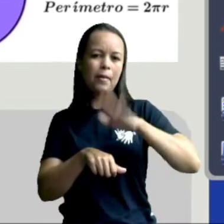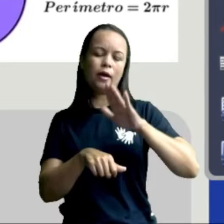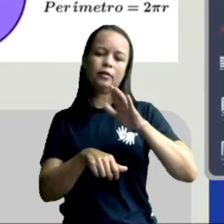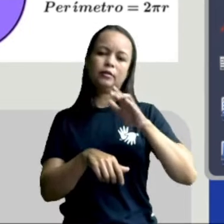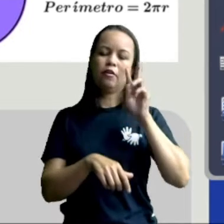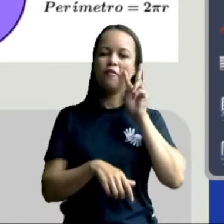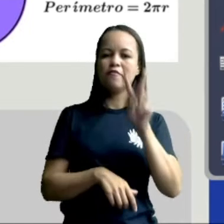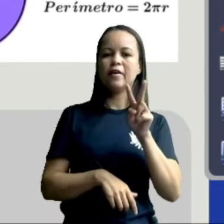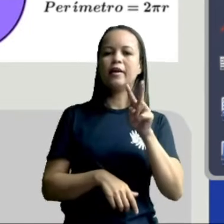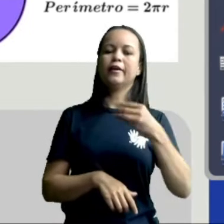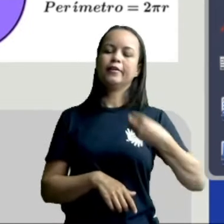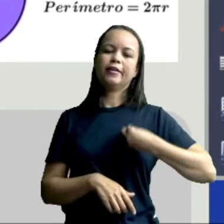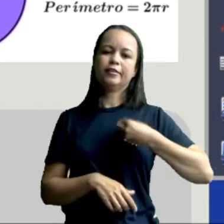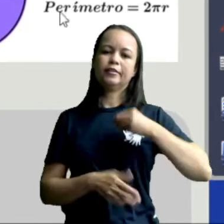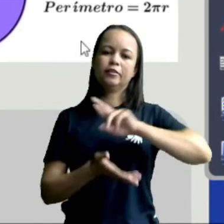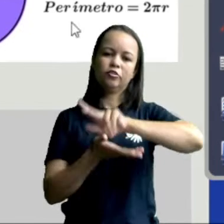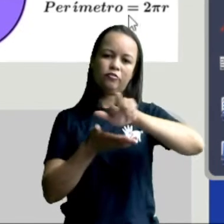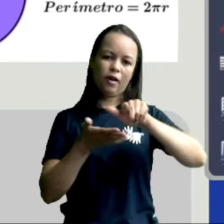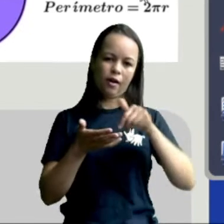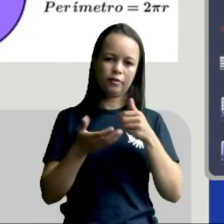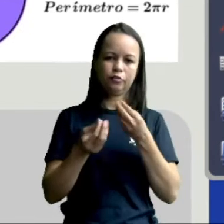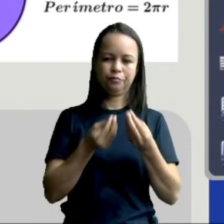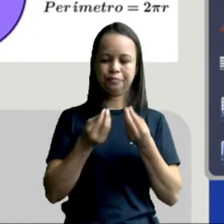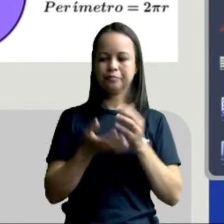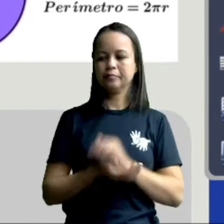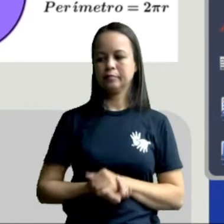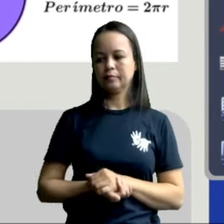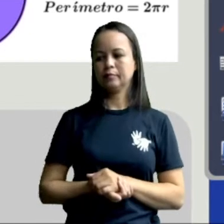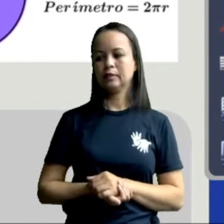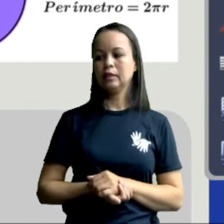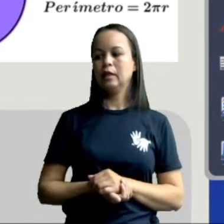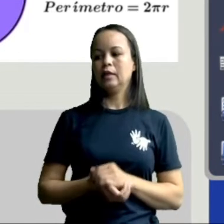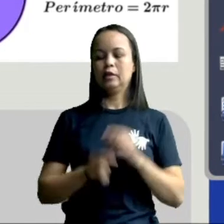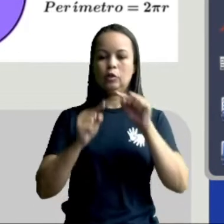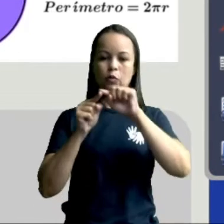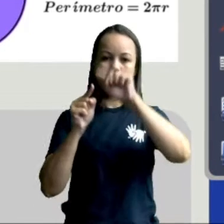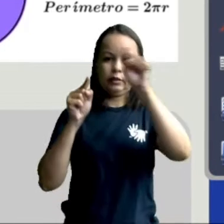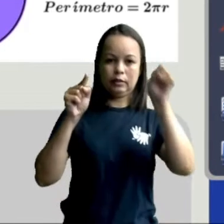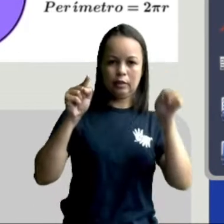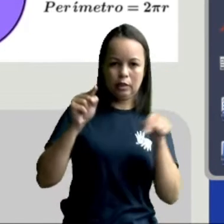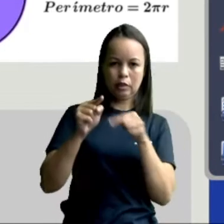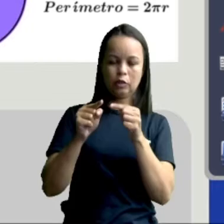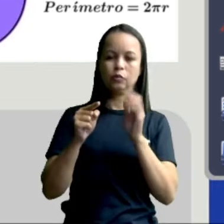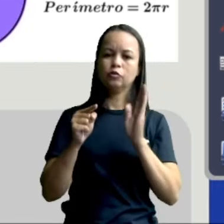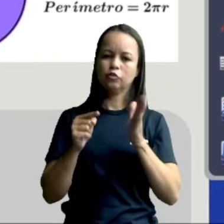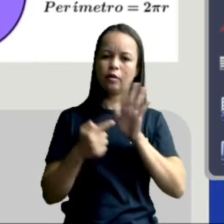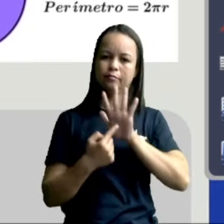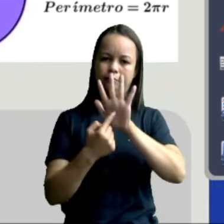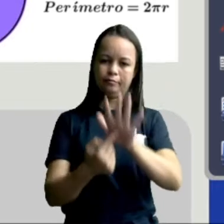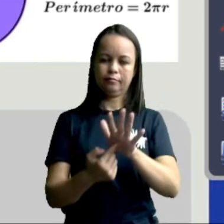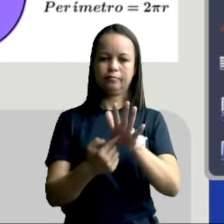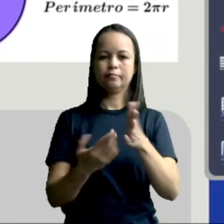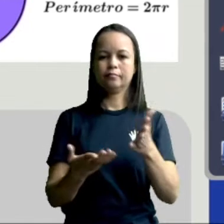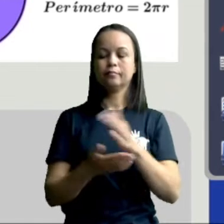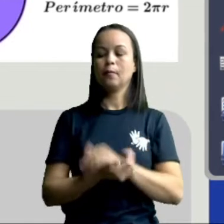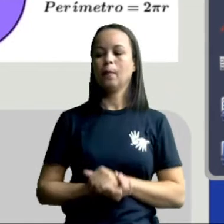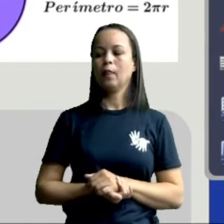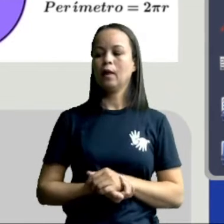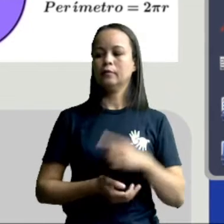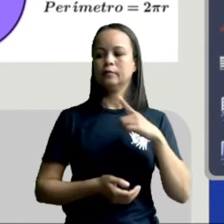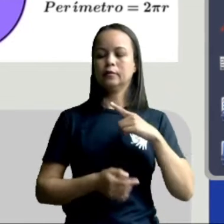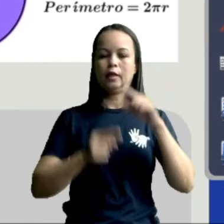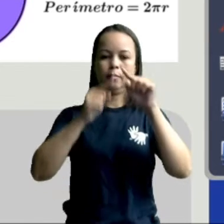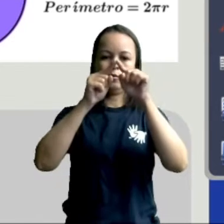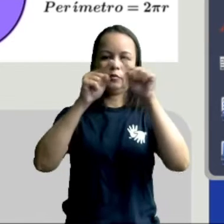existem outras fórmulas. Essa é uma delas. E o círculo, que a gente já apresentou a fórmula também, né? Aqui temos um trapézio,